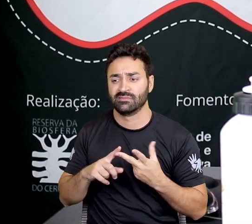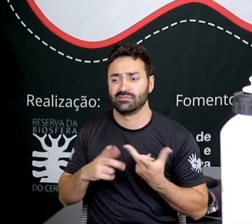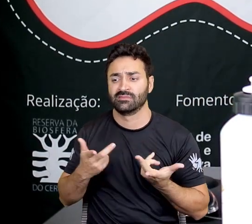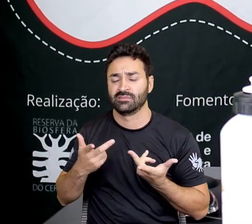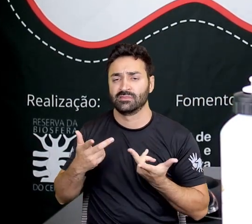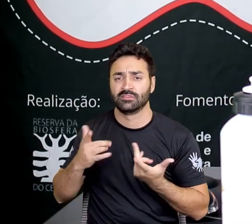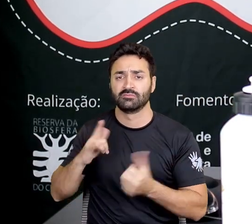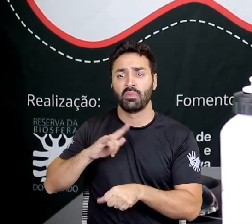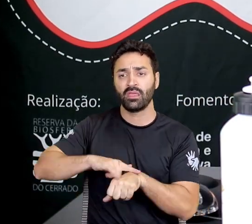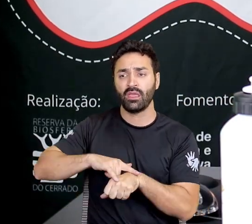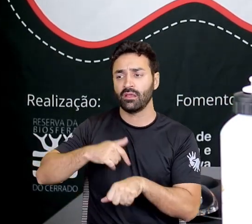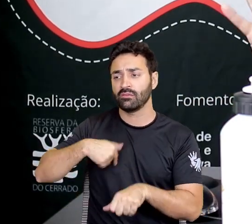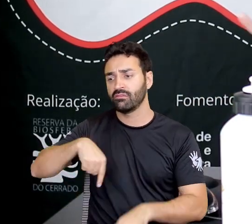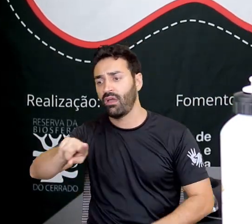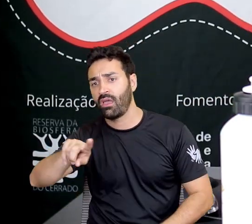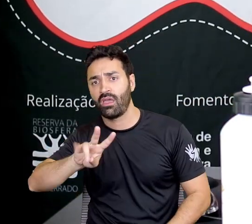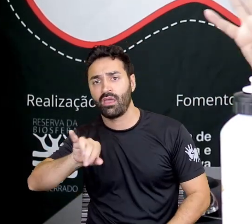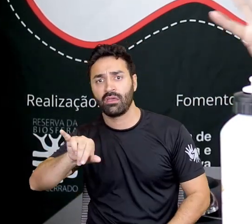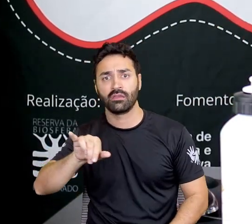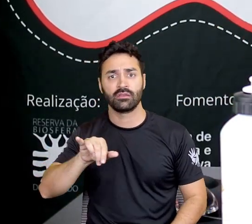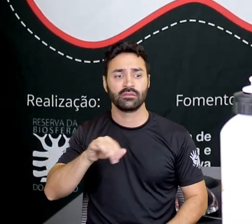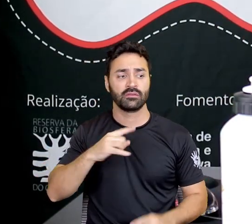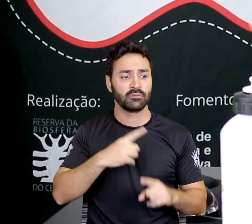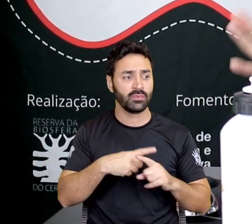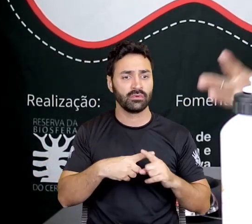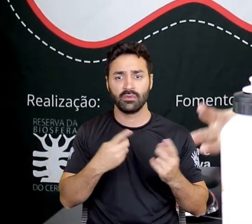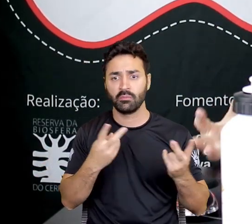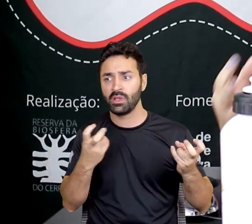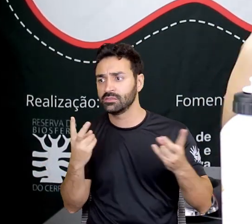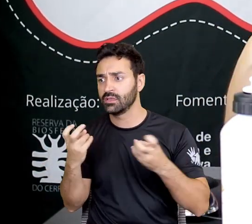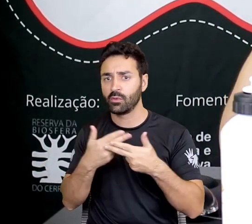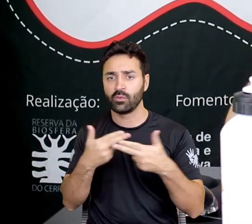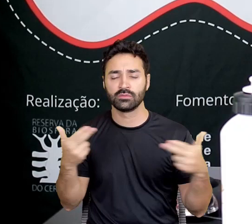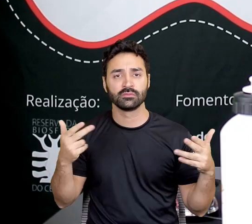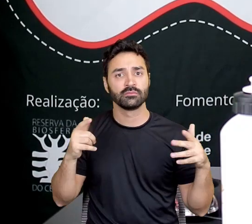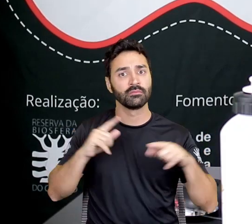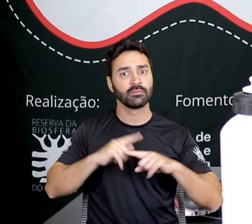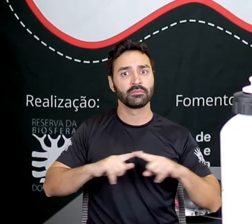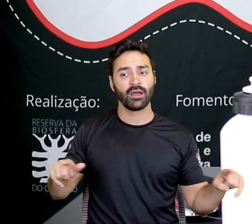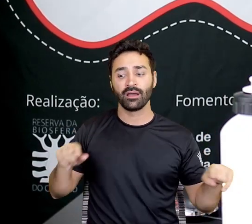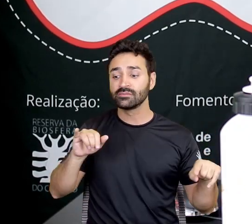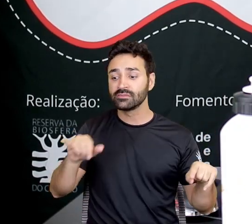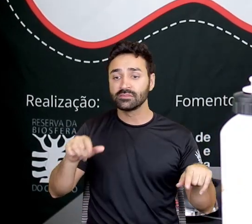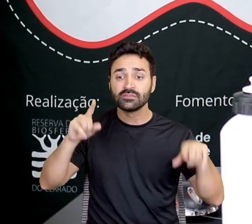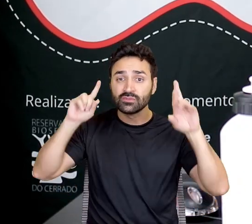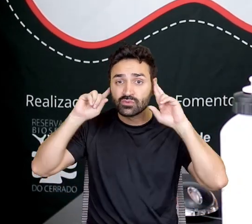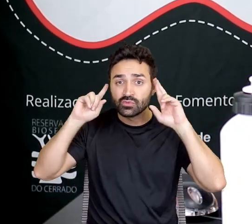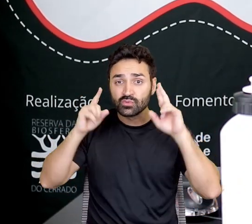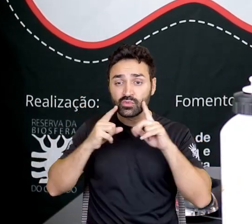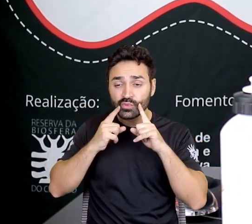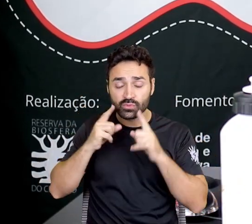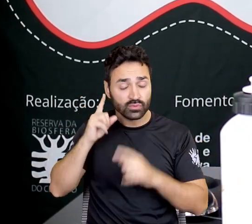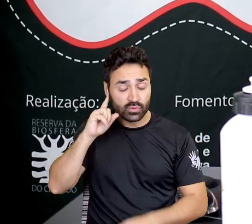banheiro. Por quê? Eu tô observando como é que as coisas estão funcionando, mas a informação não tá chegando completa para mim.